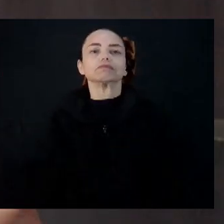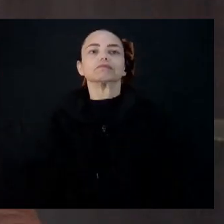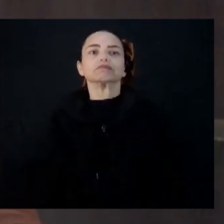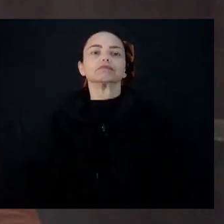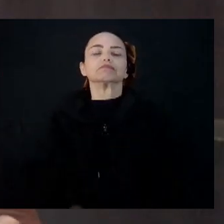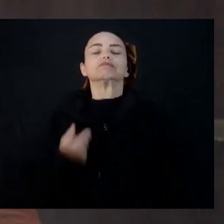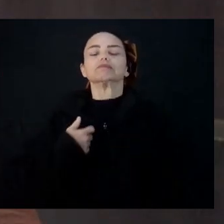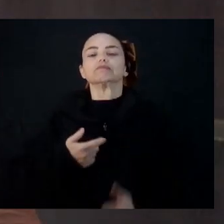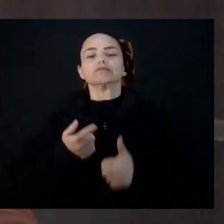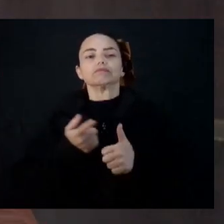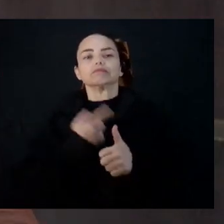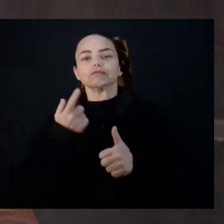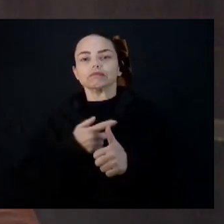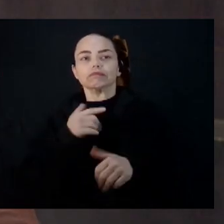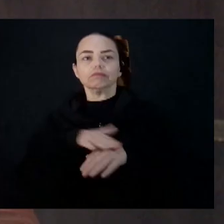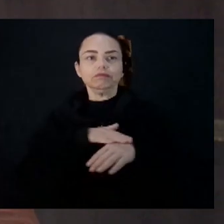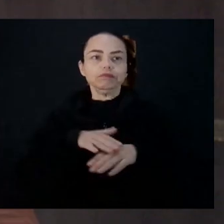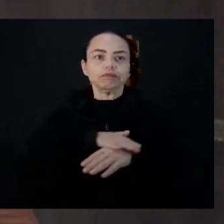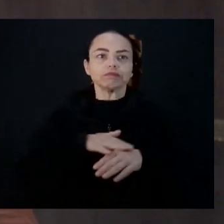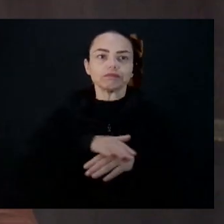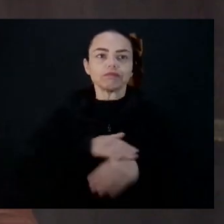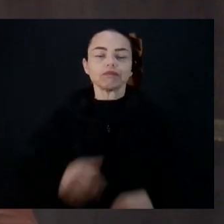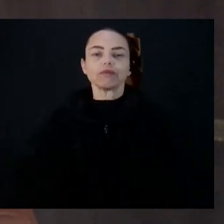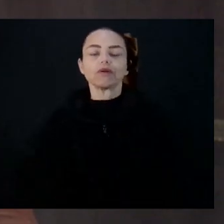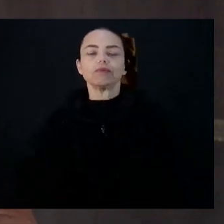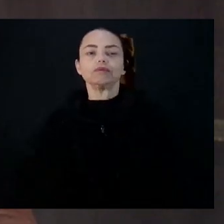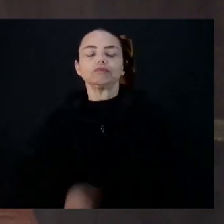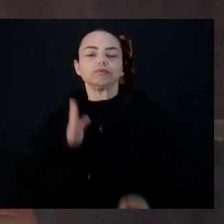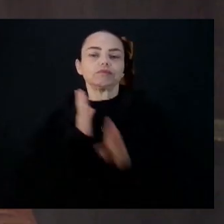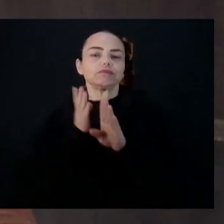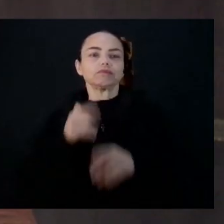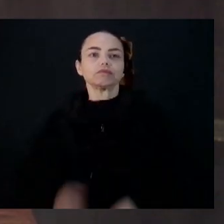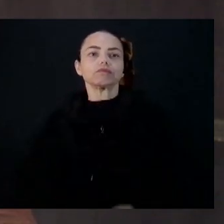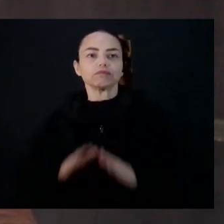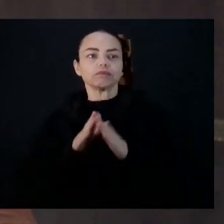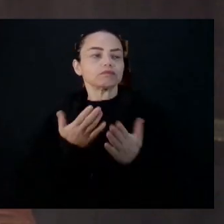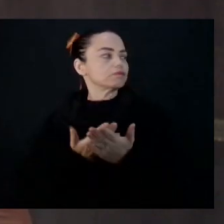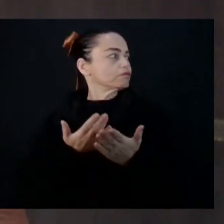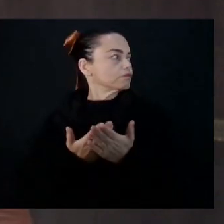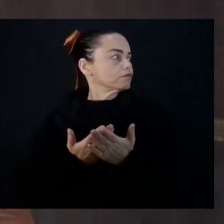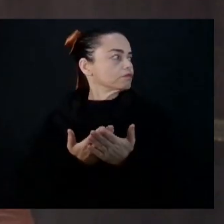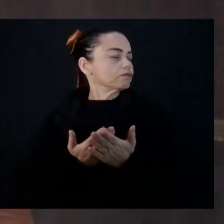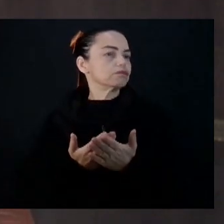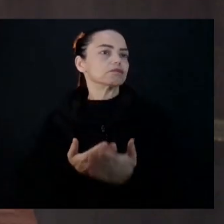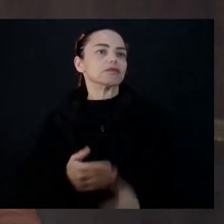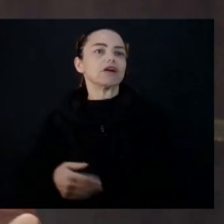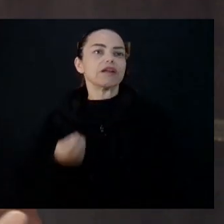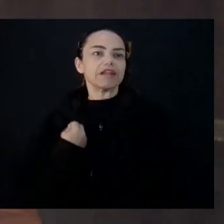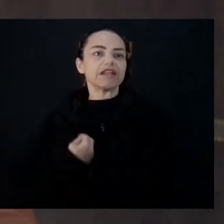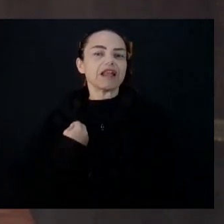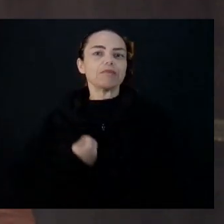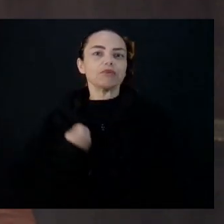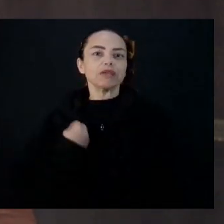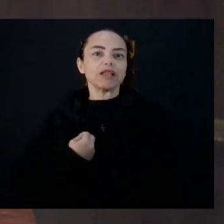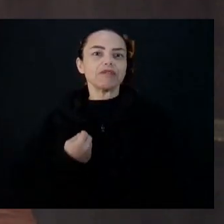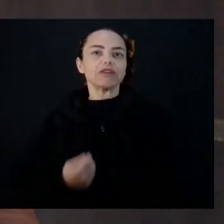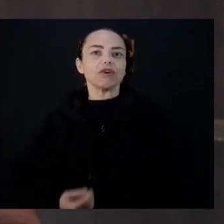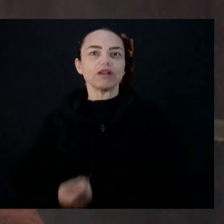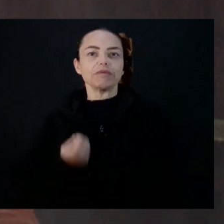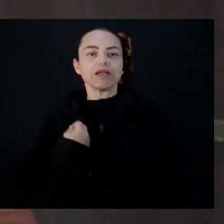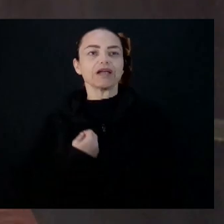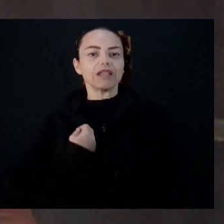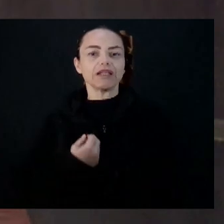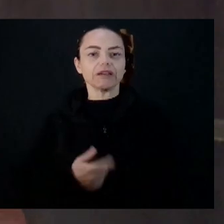coisa é conversar com outros pais para descobrir qual escola hoje está mais habilitada a receber esse público, sempre ficar muito atenta